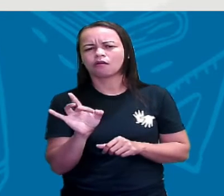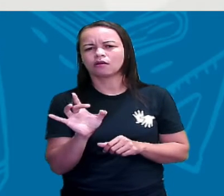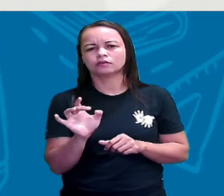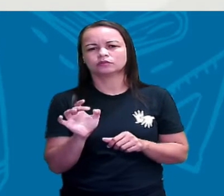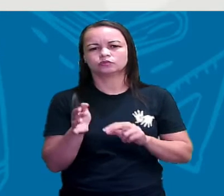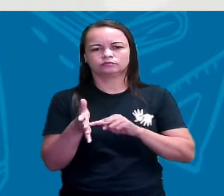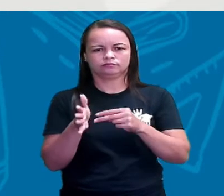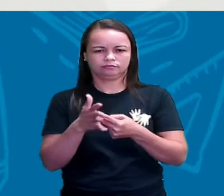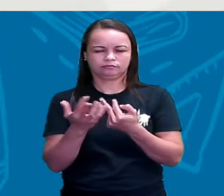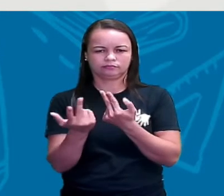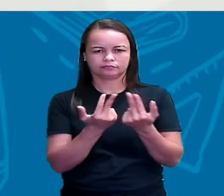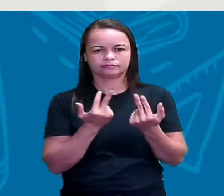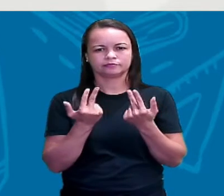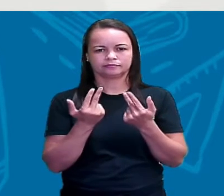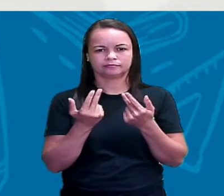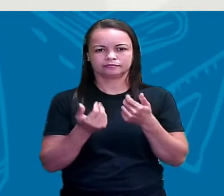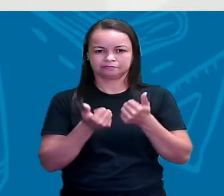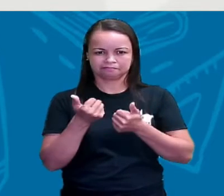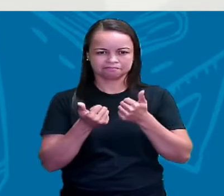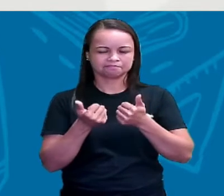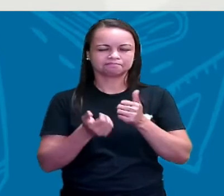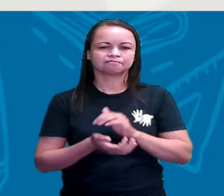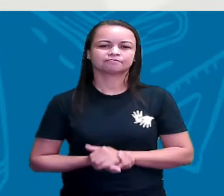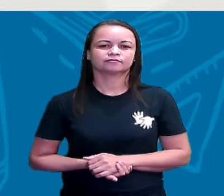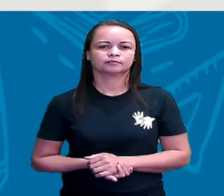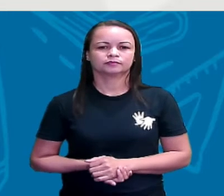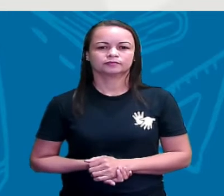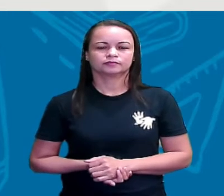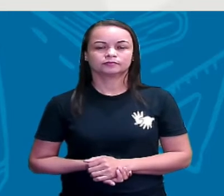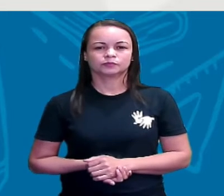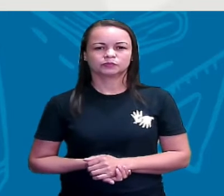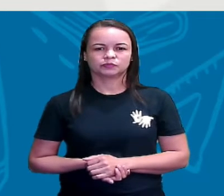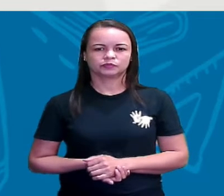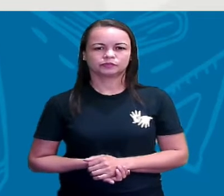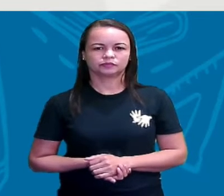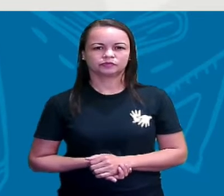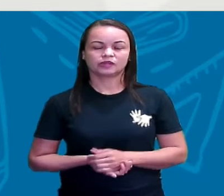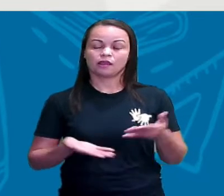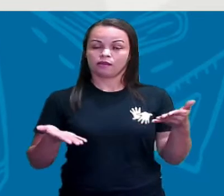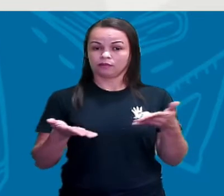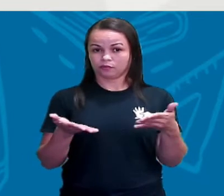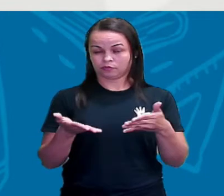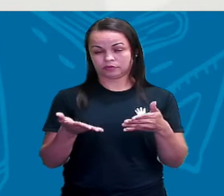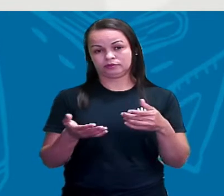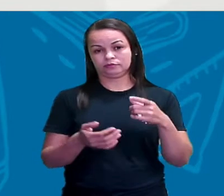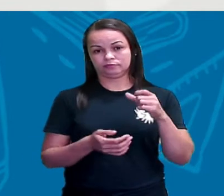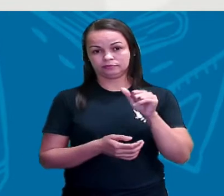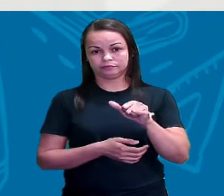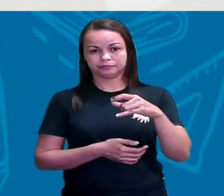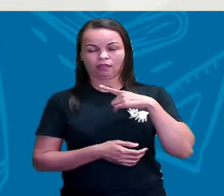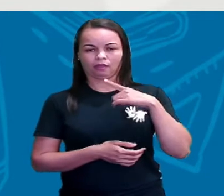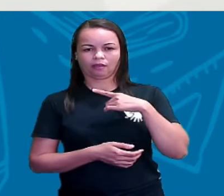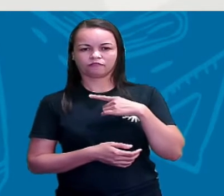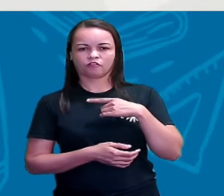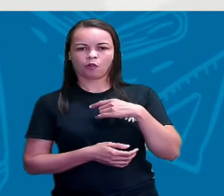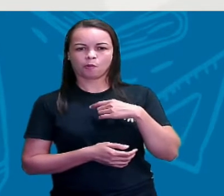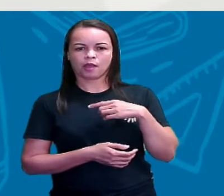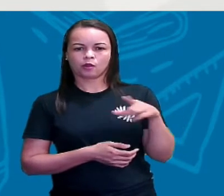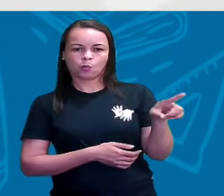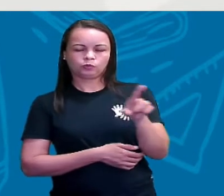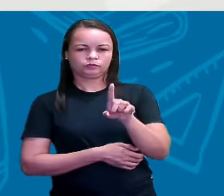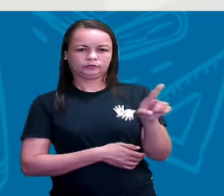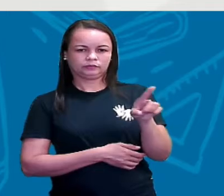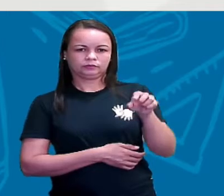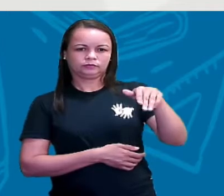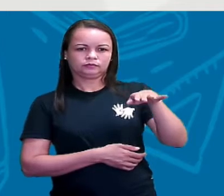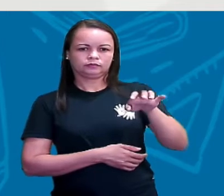significado é o mesmo. Certinho, pessoal? Agora, se a gente teve a forma negativa, eu preciso saber